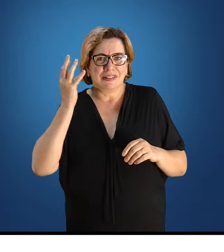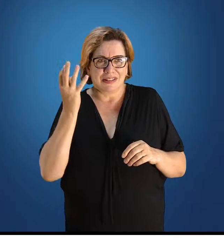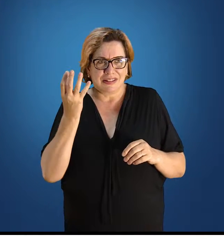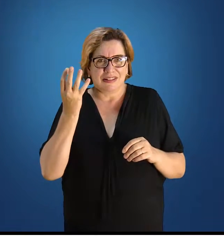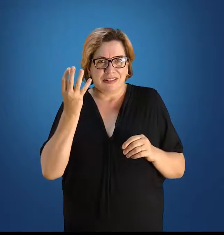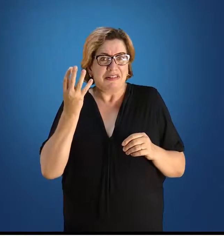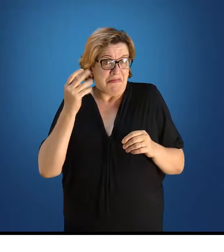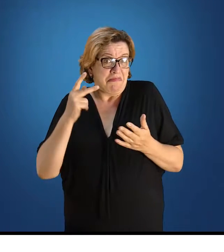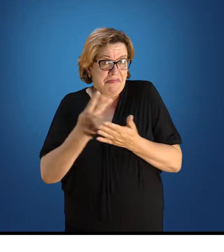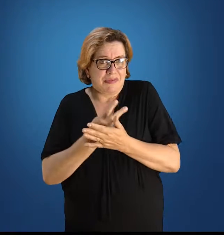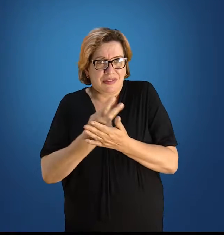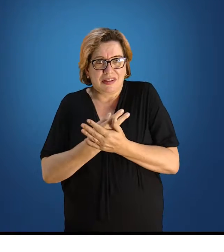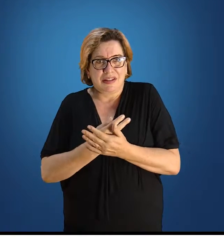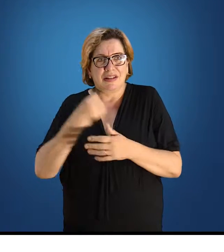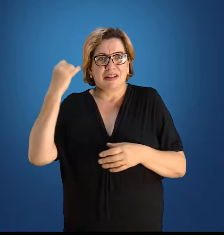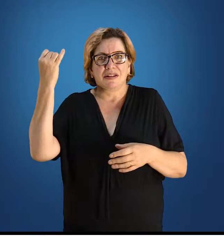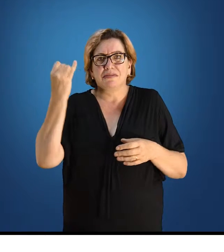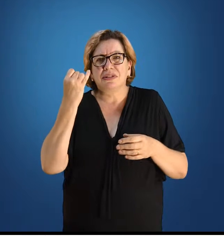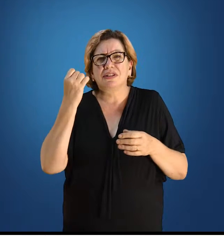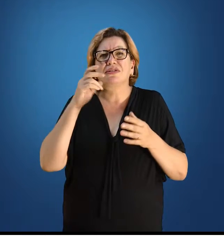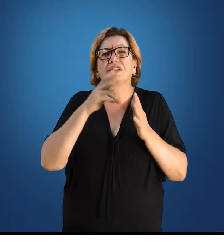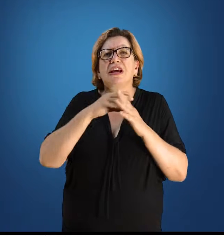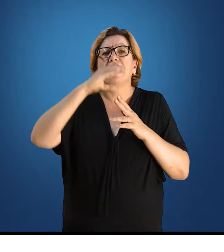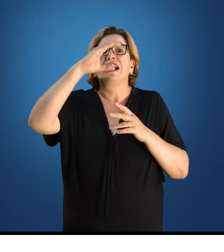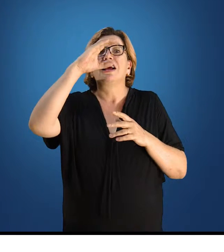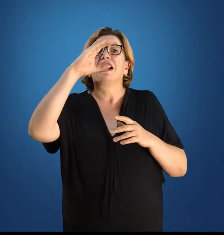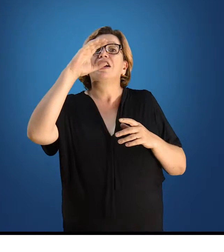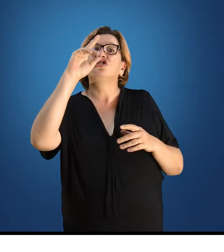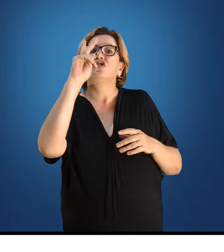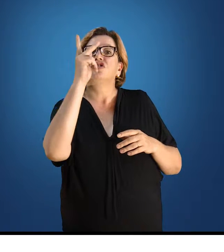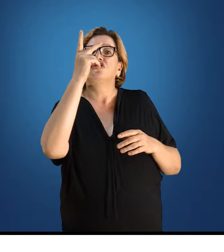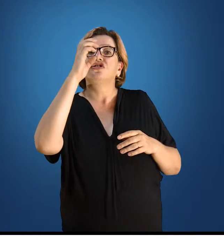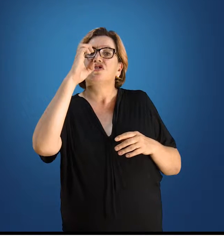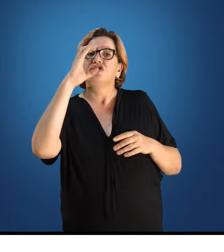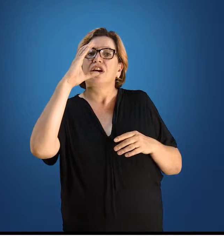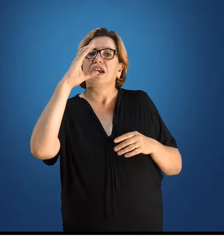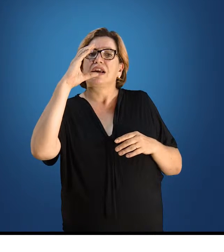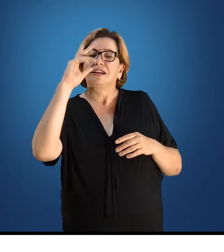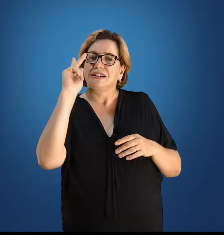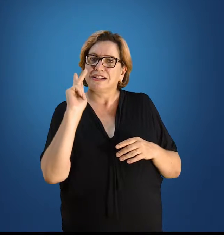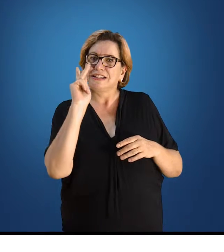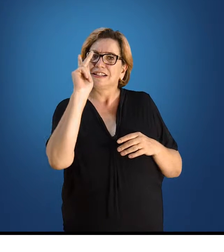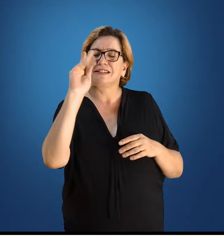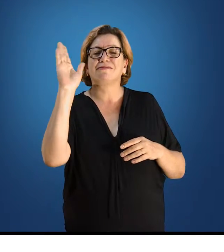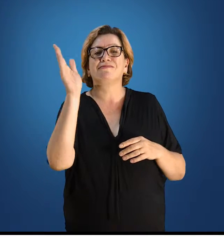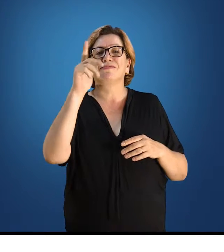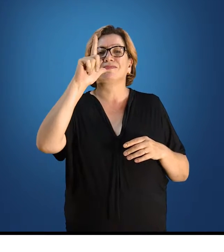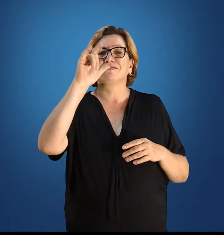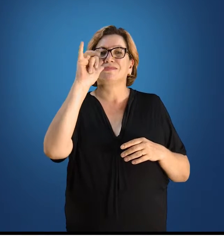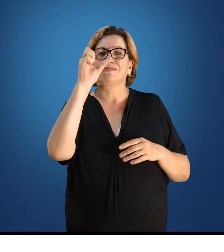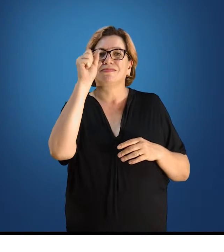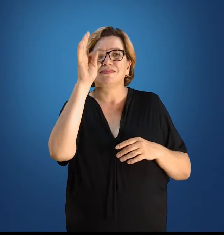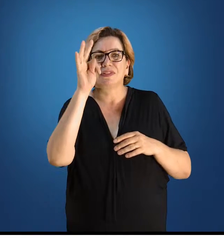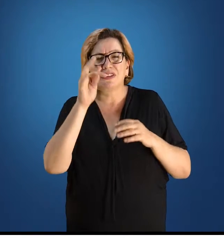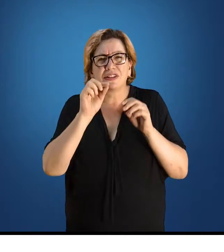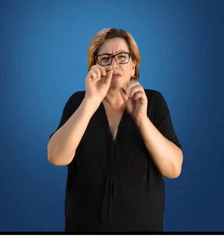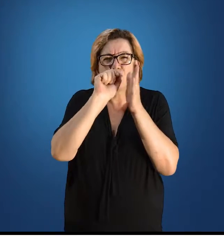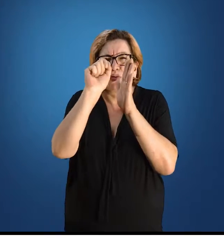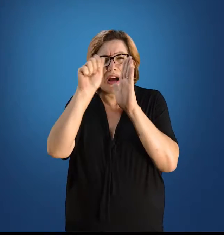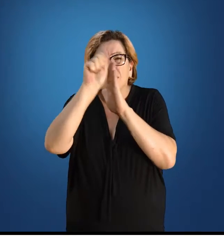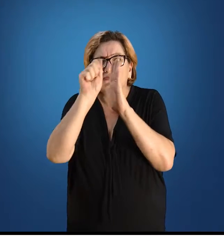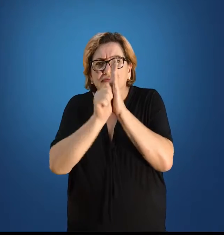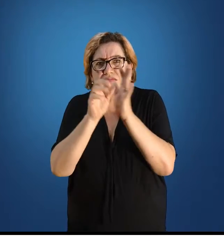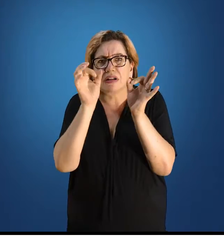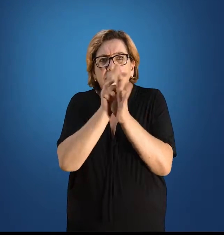introduzindo erros, é muito importante fazer um checklist, né, ao final da escrita do artigo. Então, terminou de escrever o artigo,